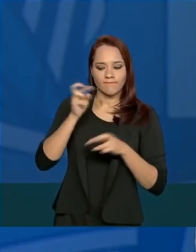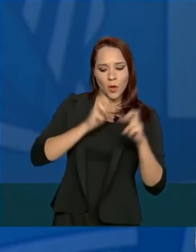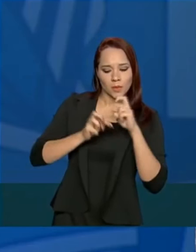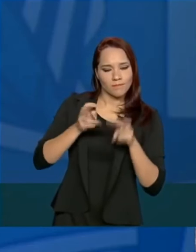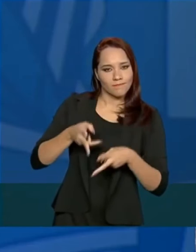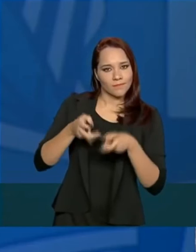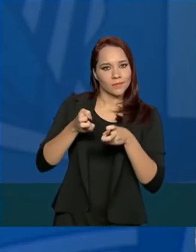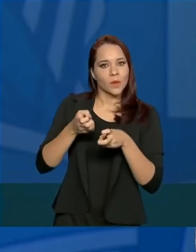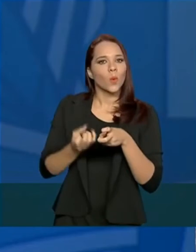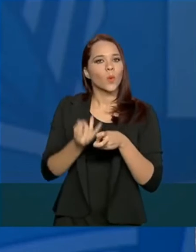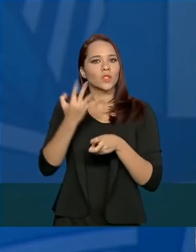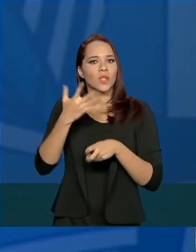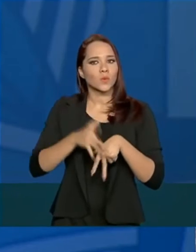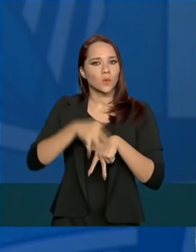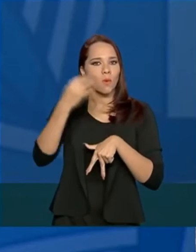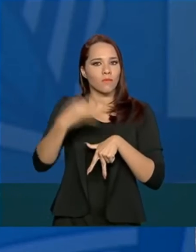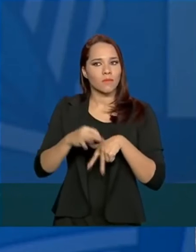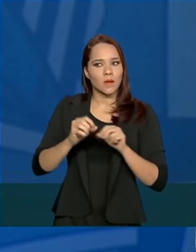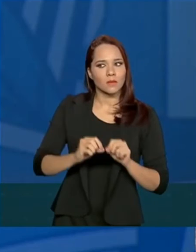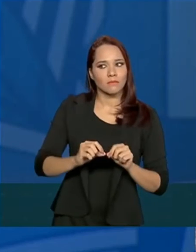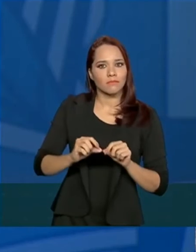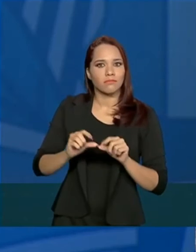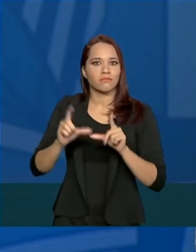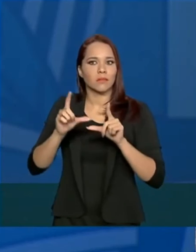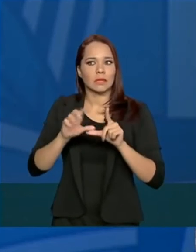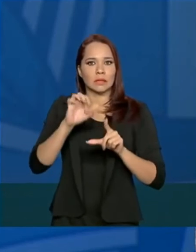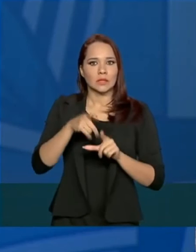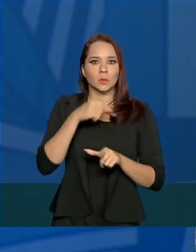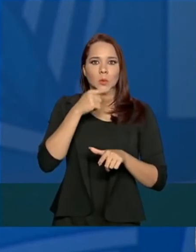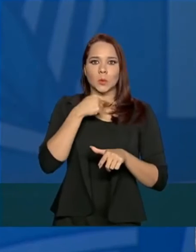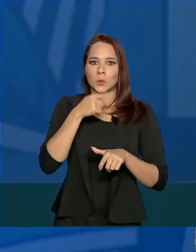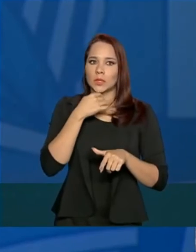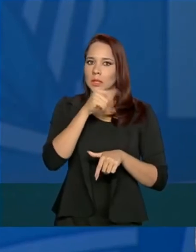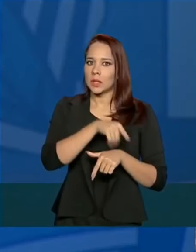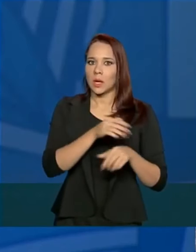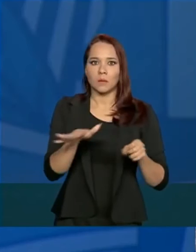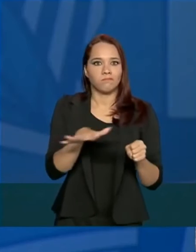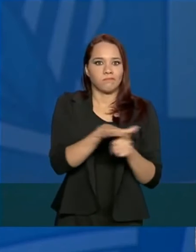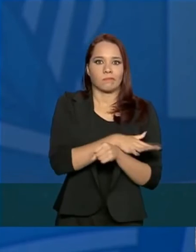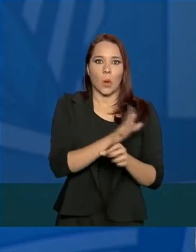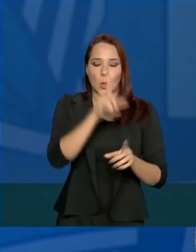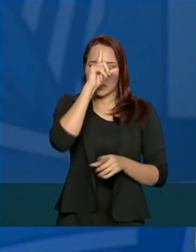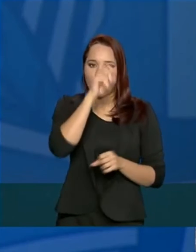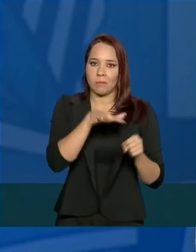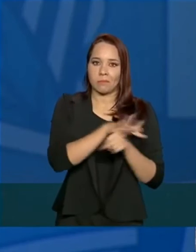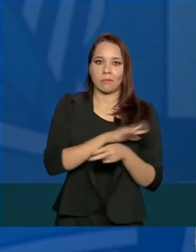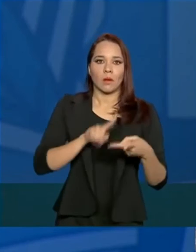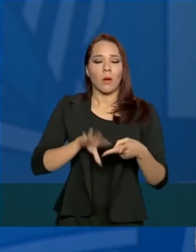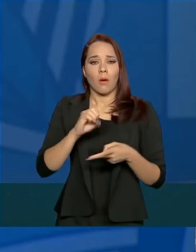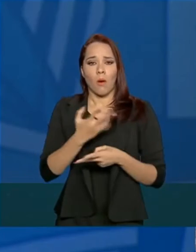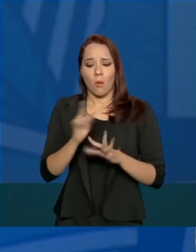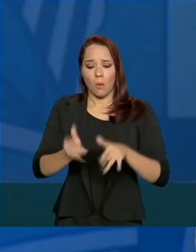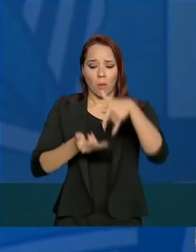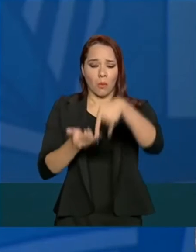quantidade de casos, se ele começar a perder a capacidade de resposta da rede de atenção à saúde, seja por comprometimento dos